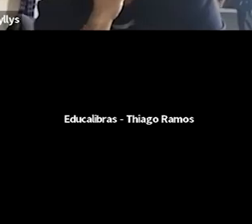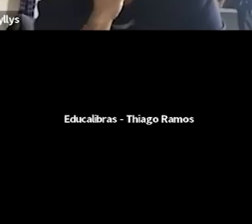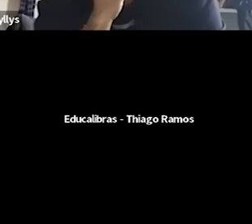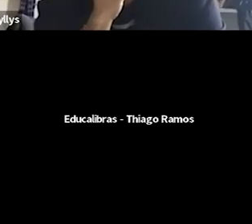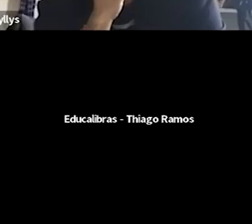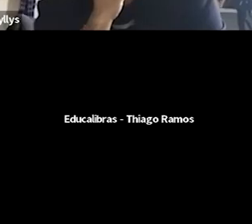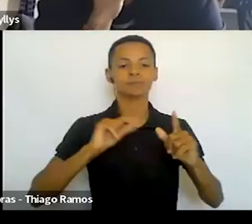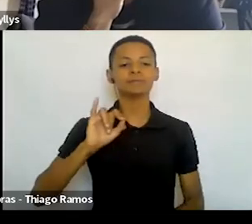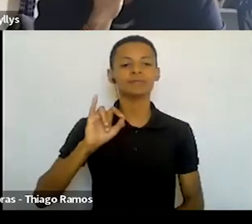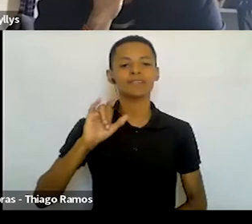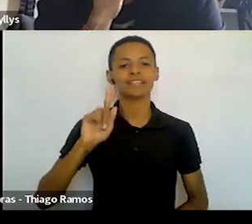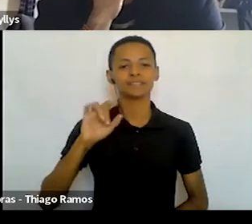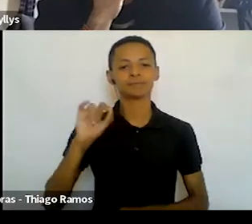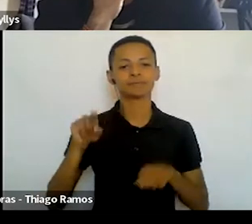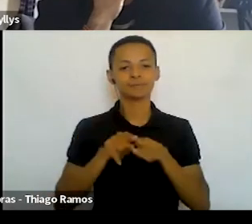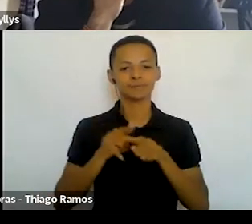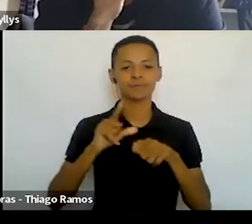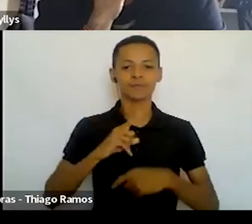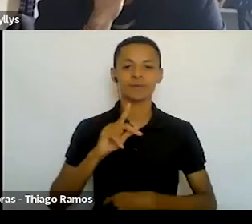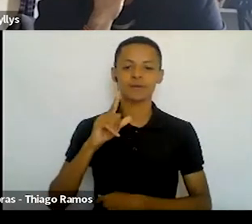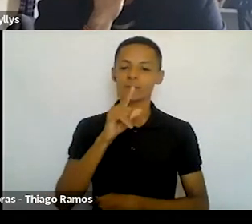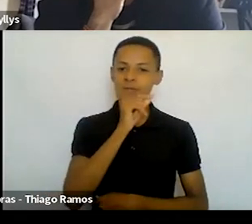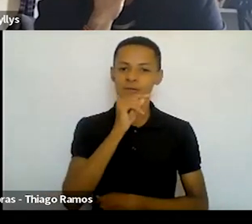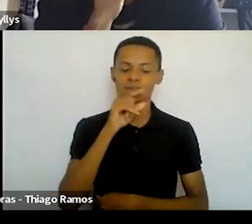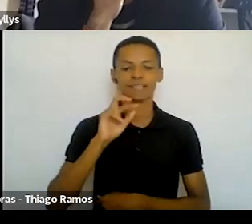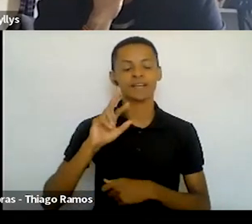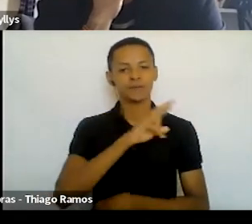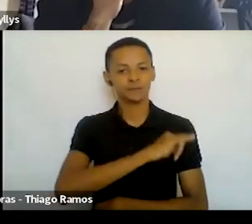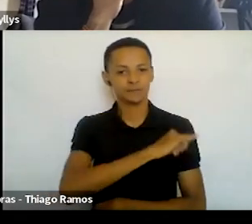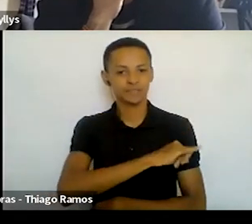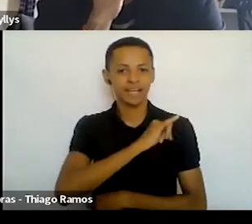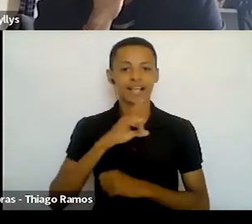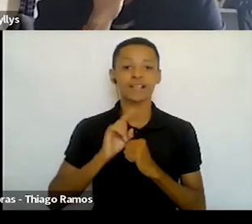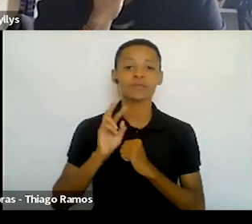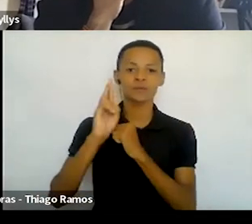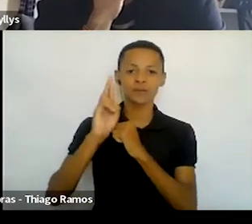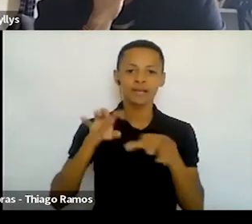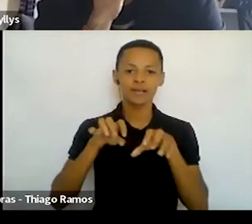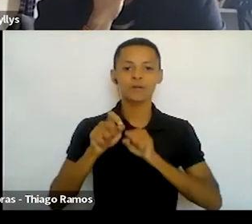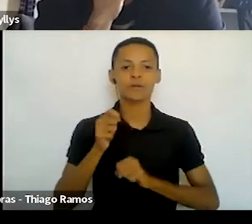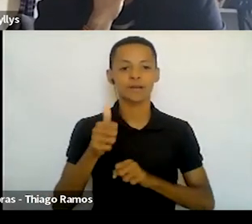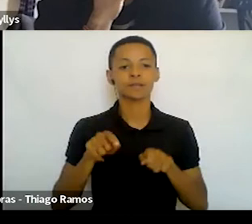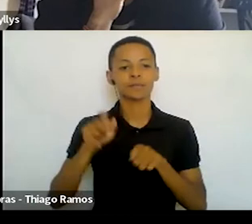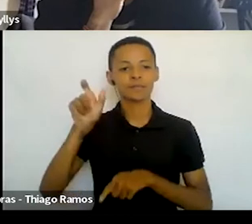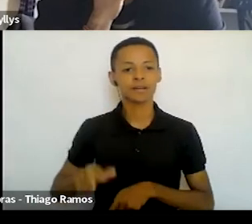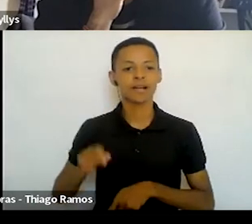do Rio, que está terminando doutorado sobre comunicação. Ela já